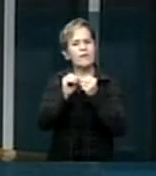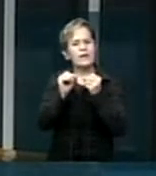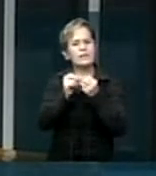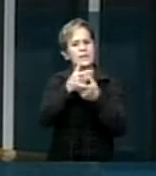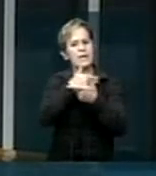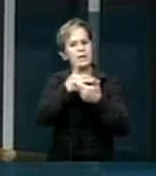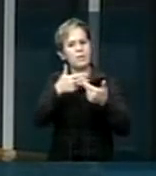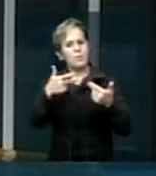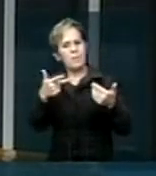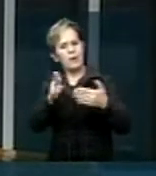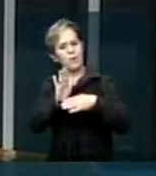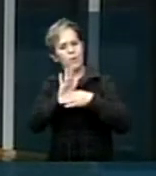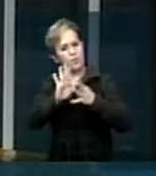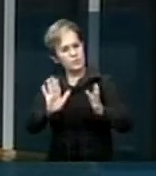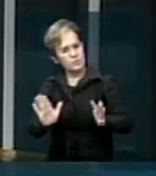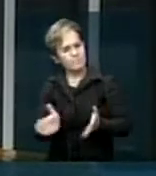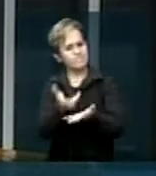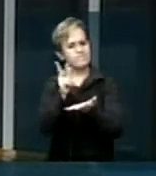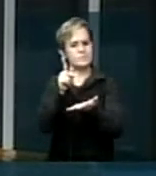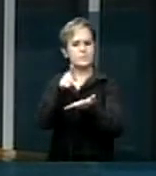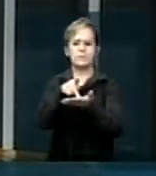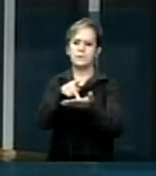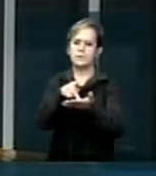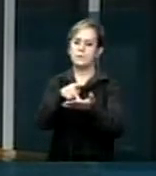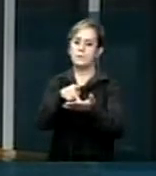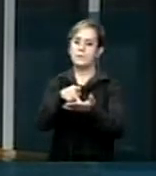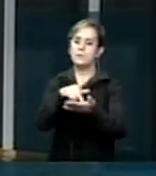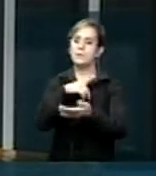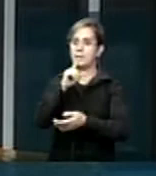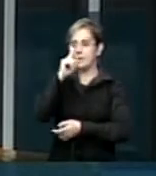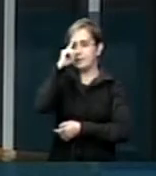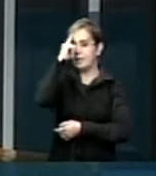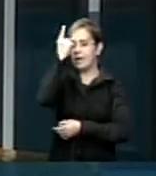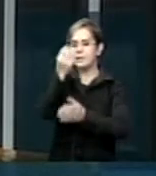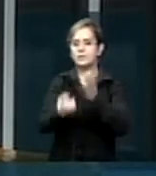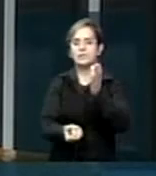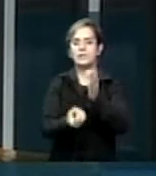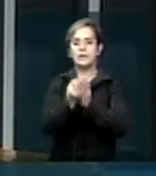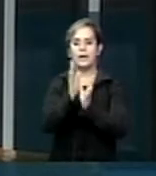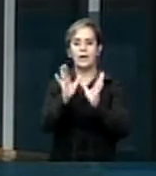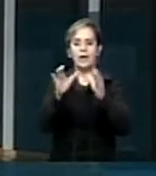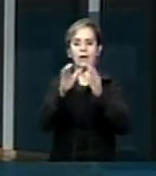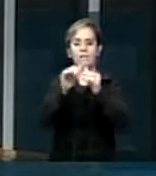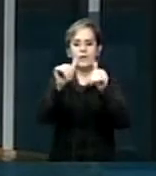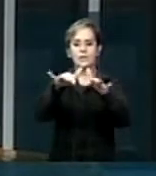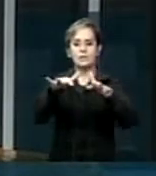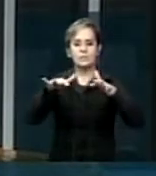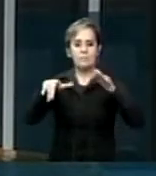mais efetiva, nós tivemos a ideia de criar a Frente Parlamentar do Entorno,